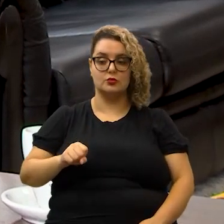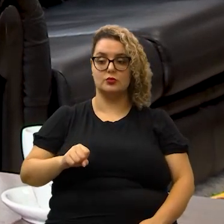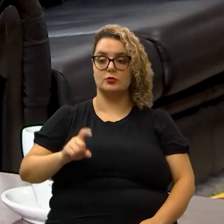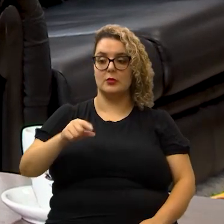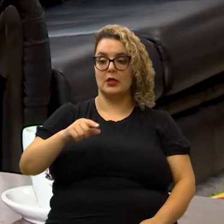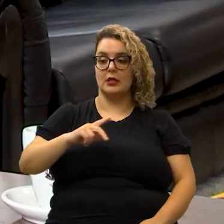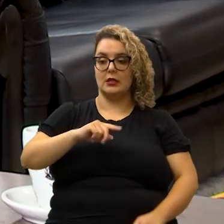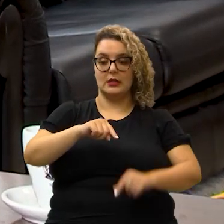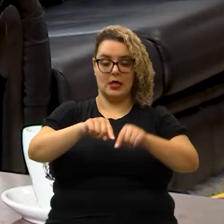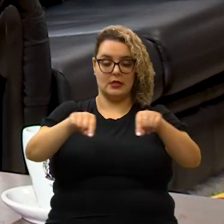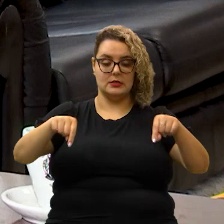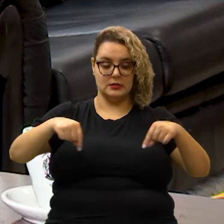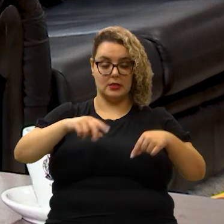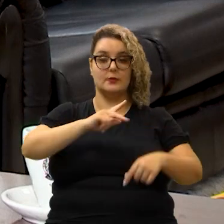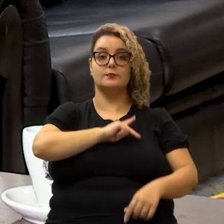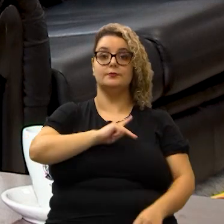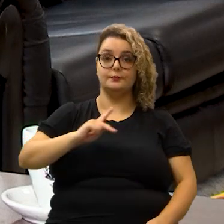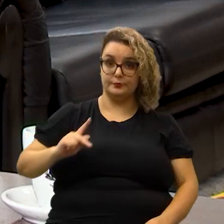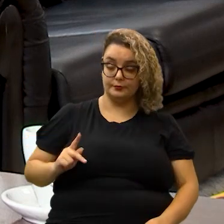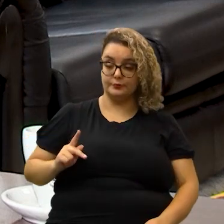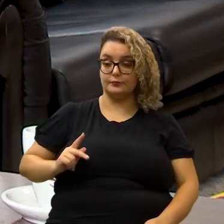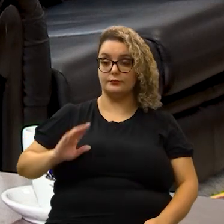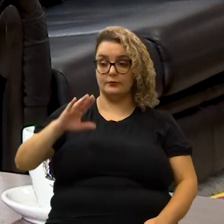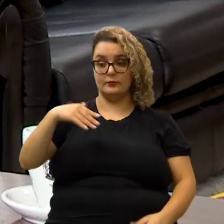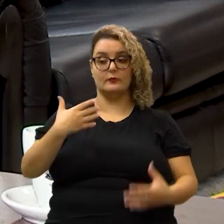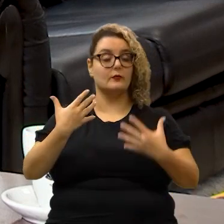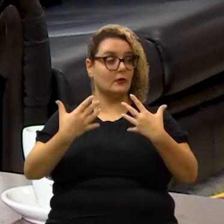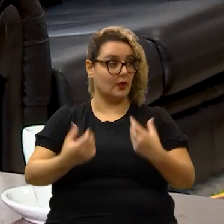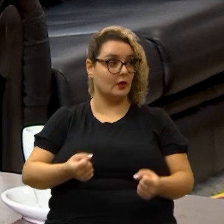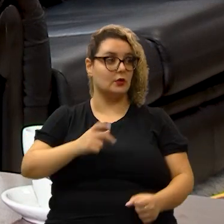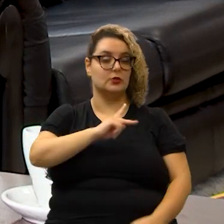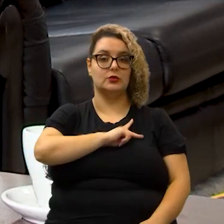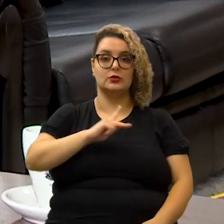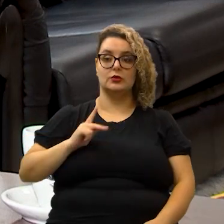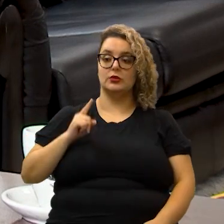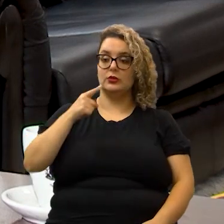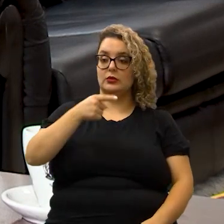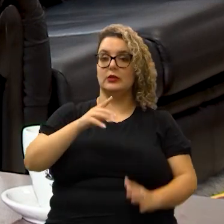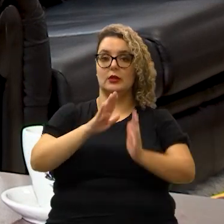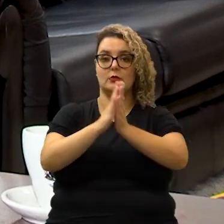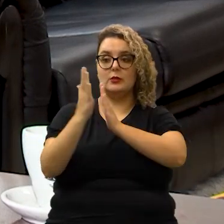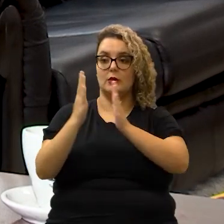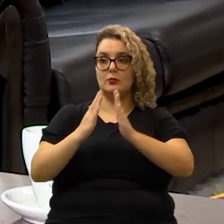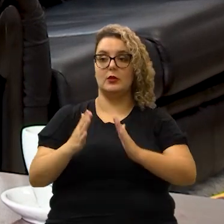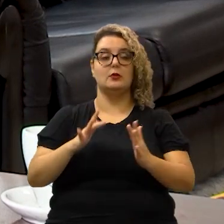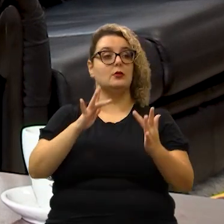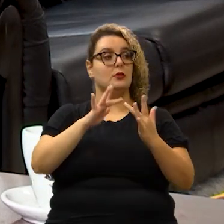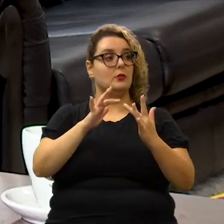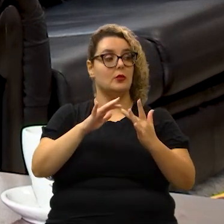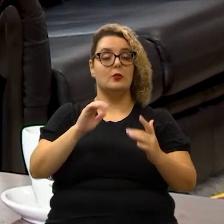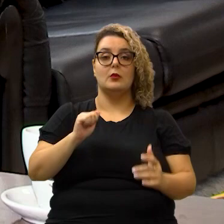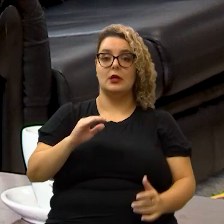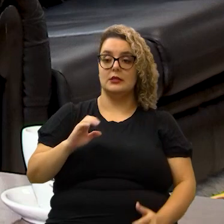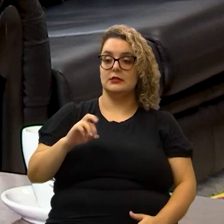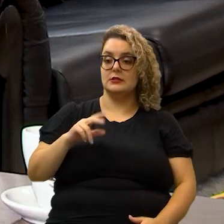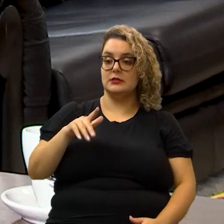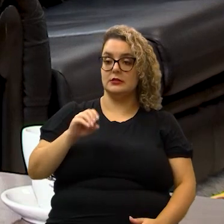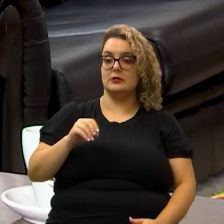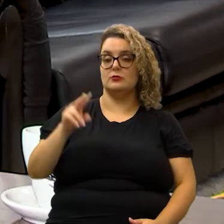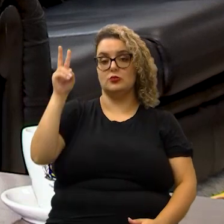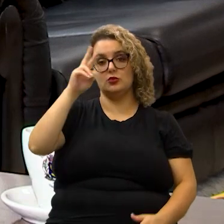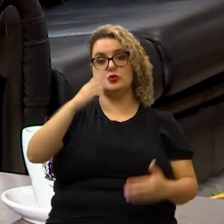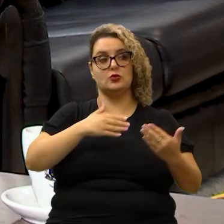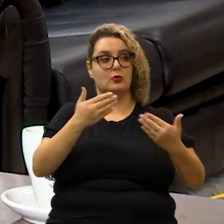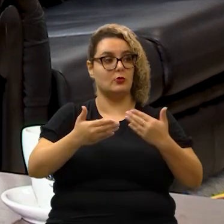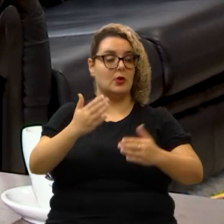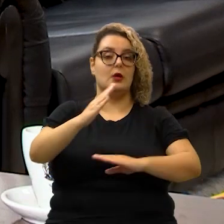presidência. Quando assumi a presidência, fui na biblioteca, tive contato com o acervo histórico que a Câmara tem na